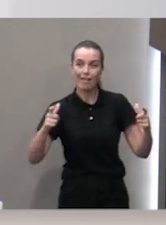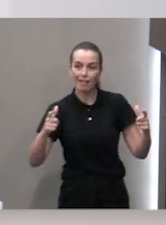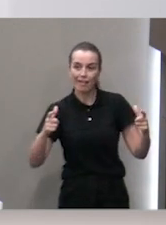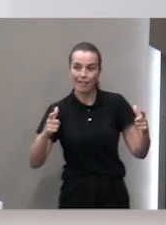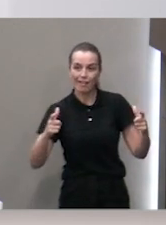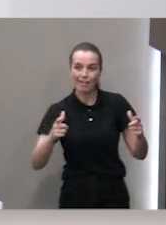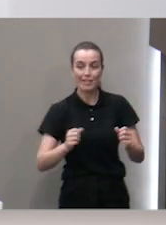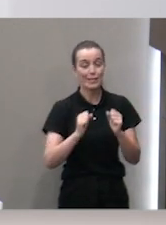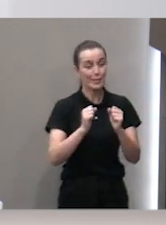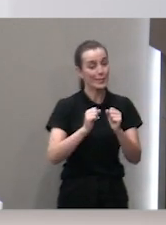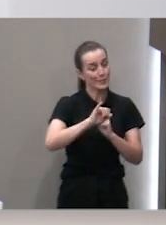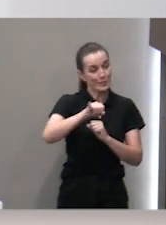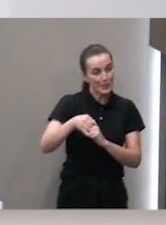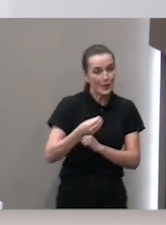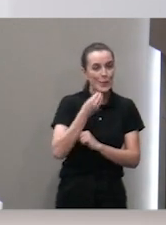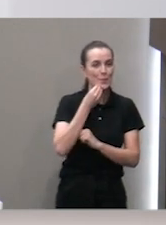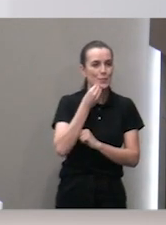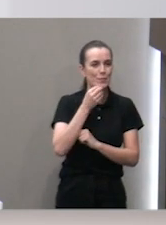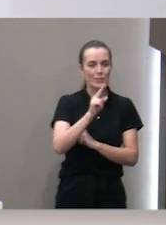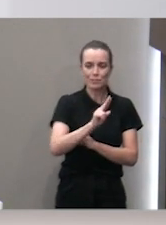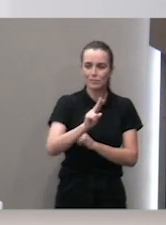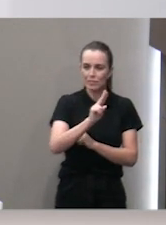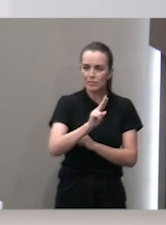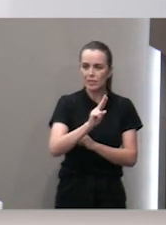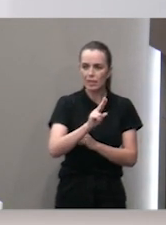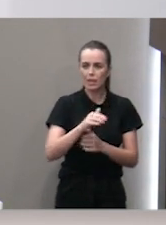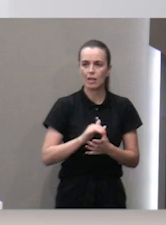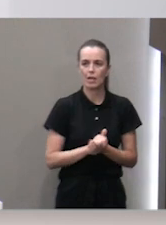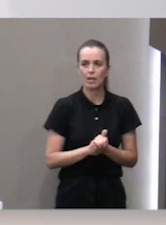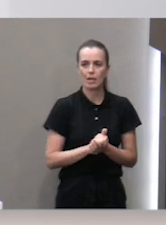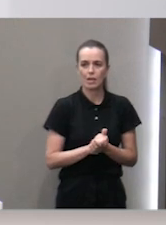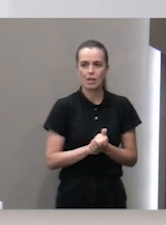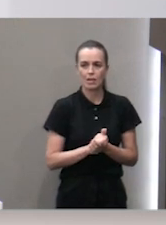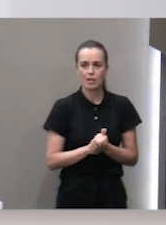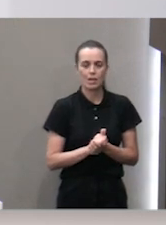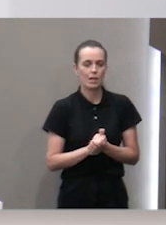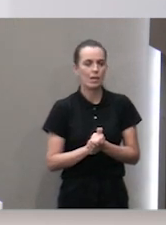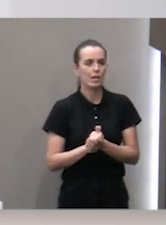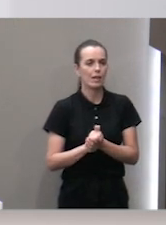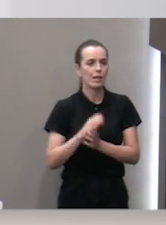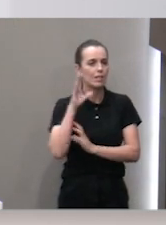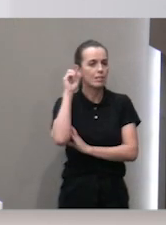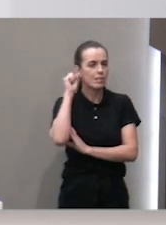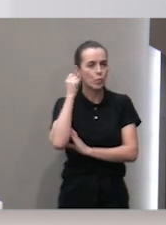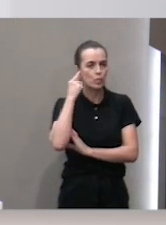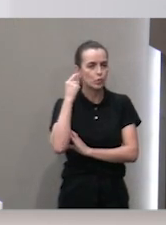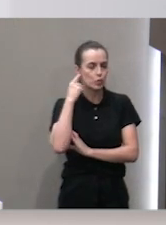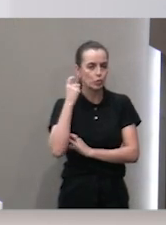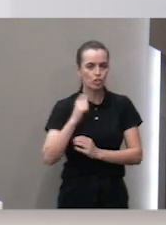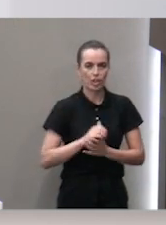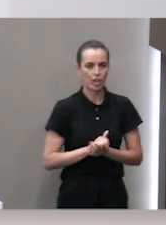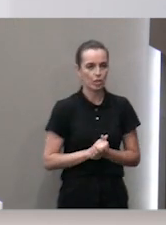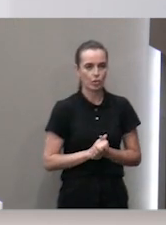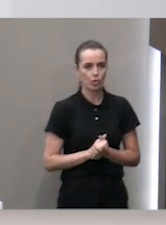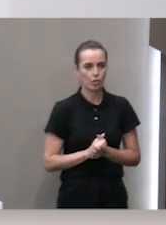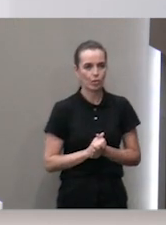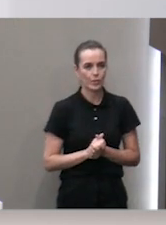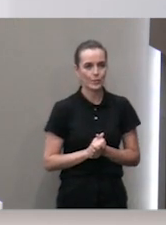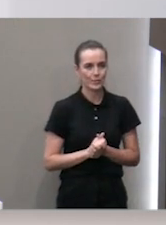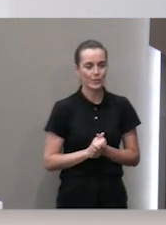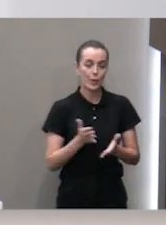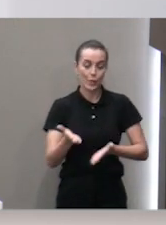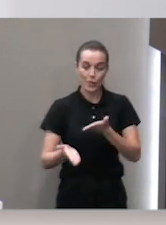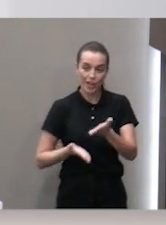departamento tradicionalista do Simpasso e ensaios do grupo de flashback dos servidores municipais. Então, atendendo a pedidos